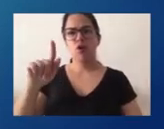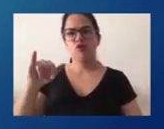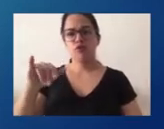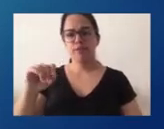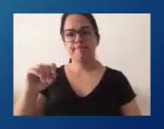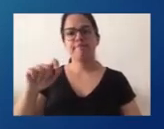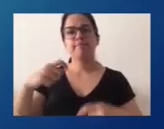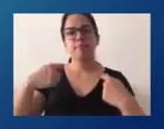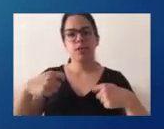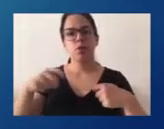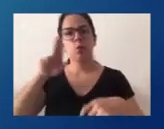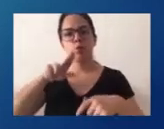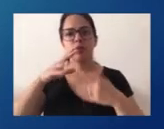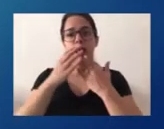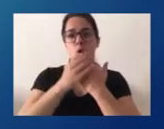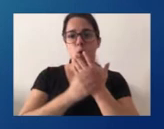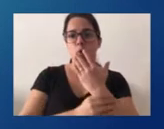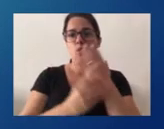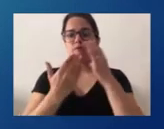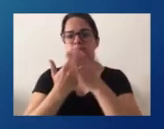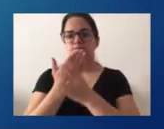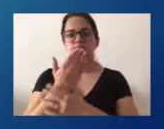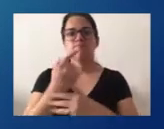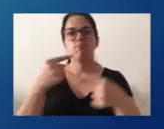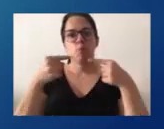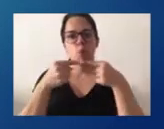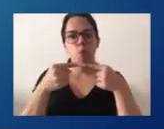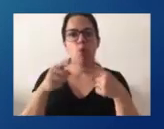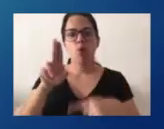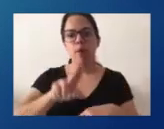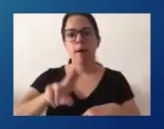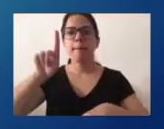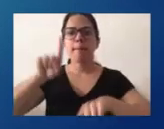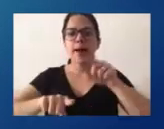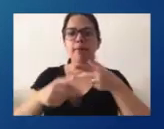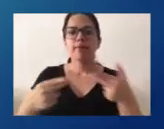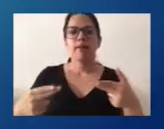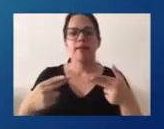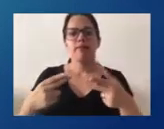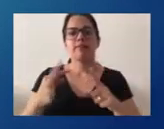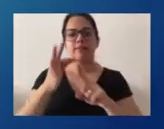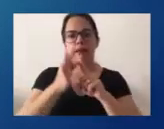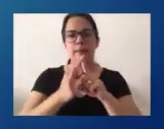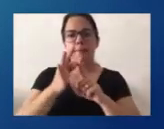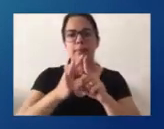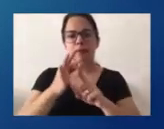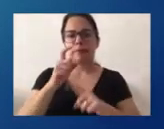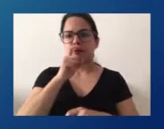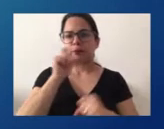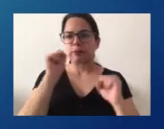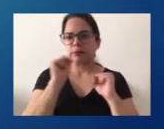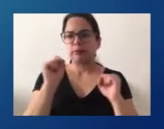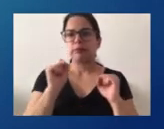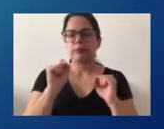as luvas criogênicas. Eu já comentei na aula, na qual nós abordamos o nitrogênio líquido na necessidade dessas